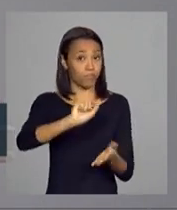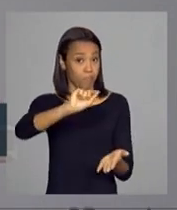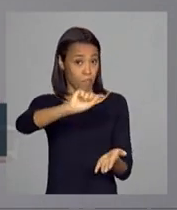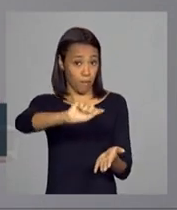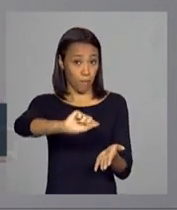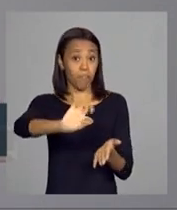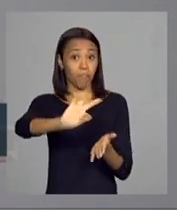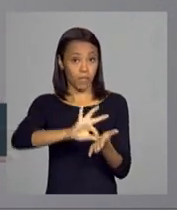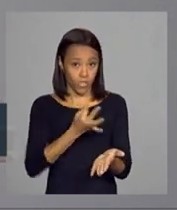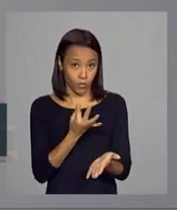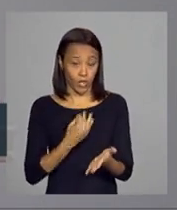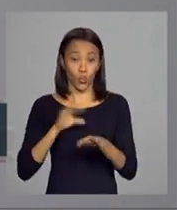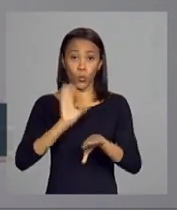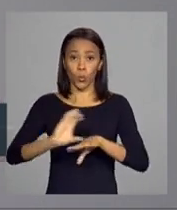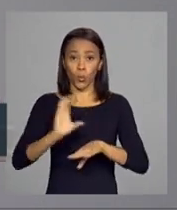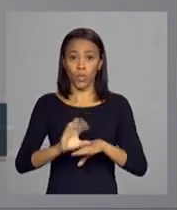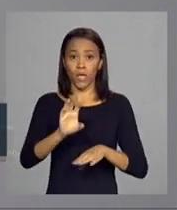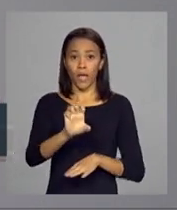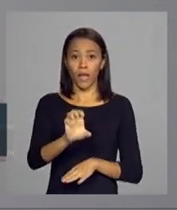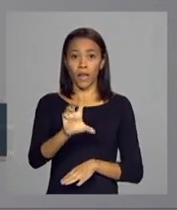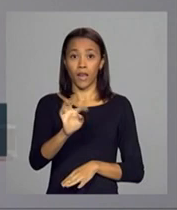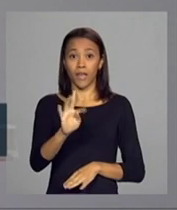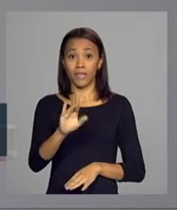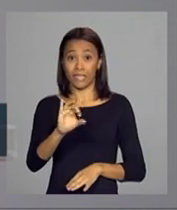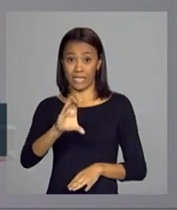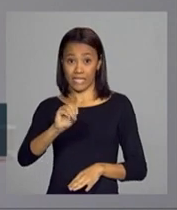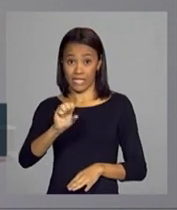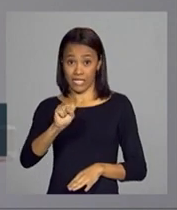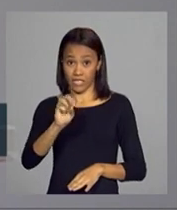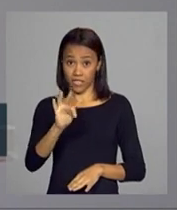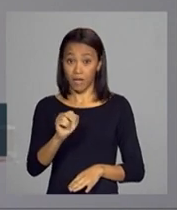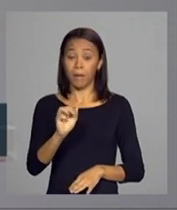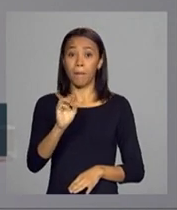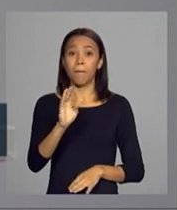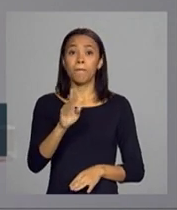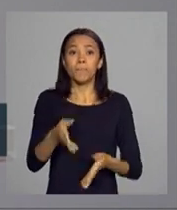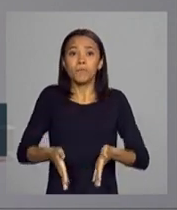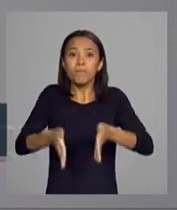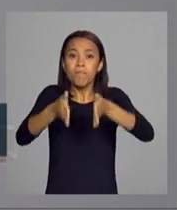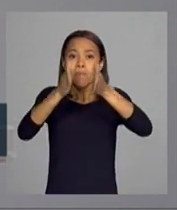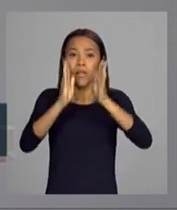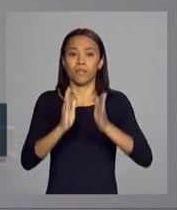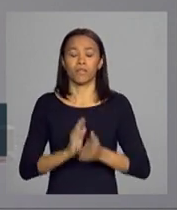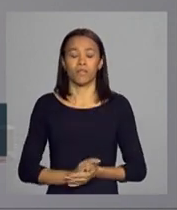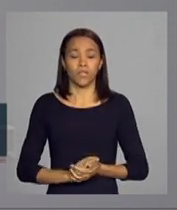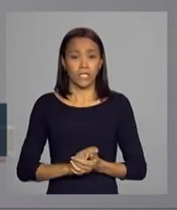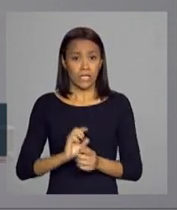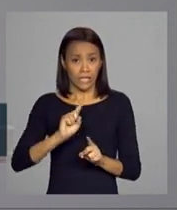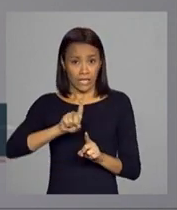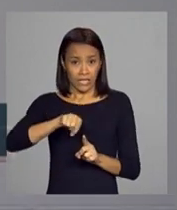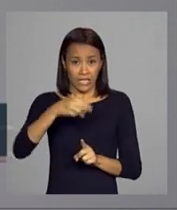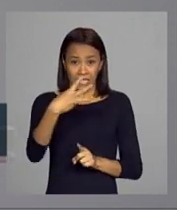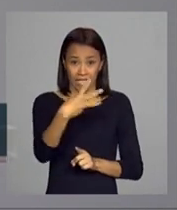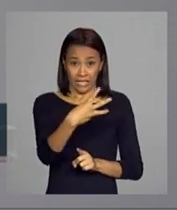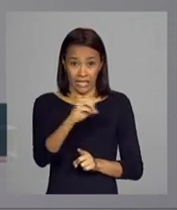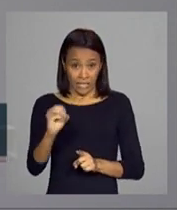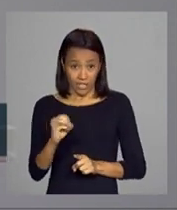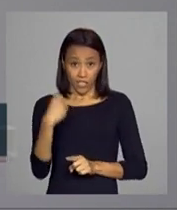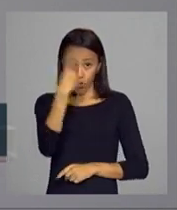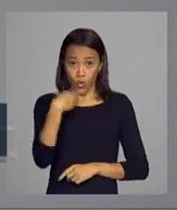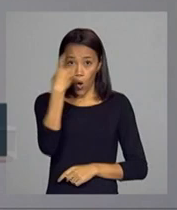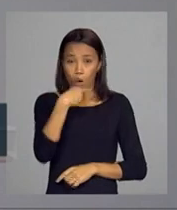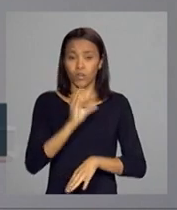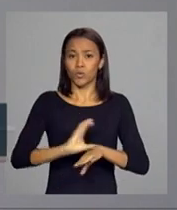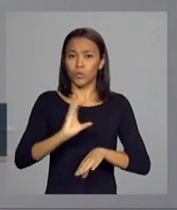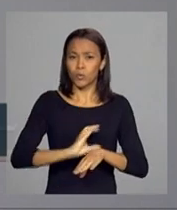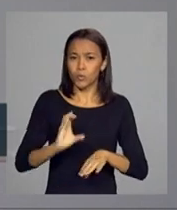de eletricista predial baixa tensão. No final de 300 horas de curso,